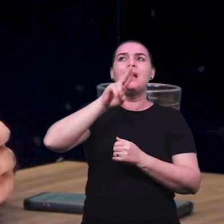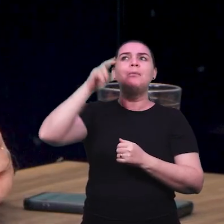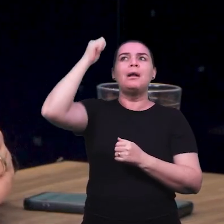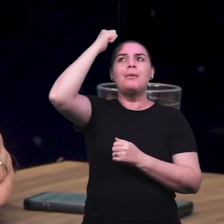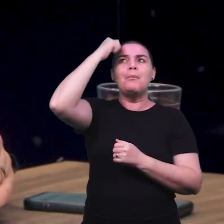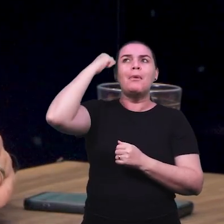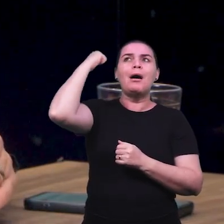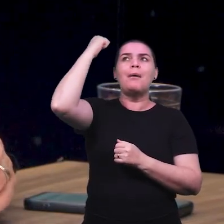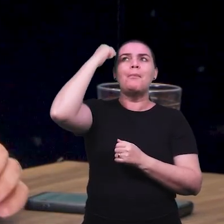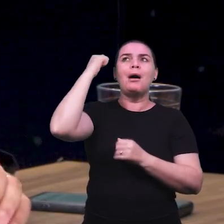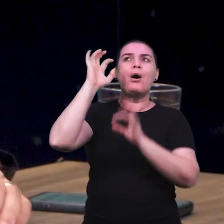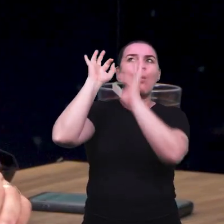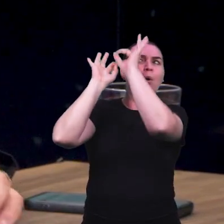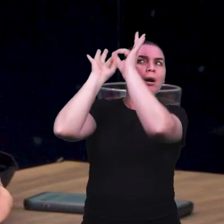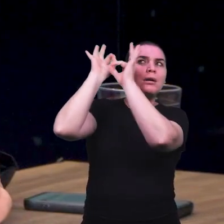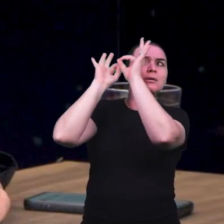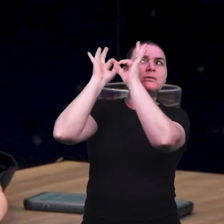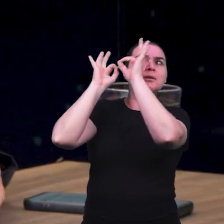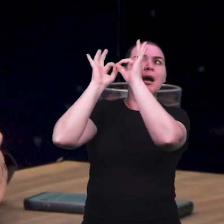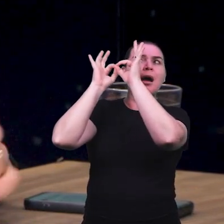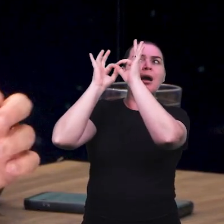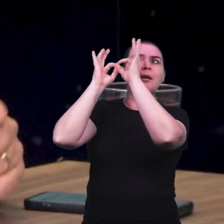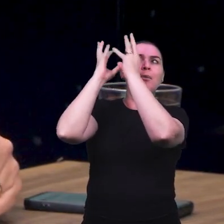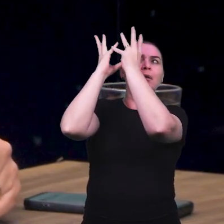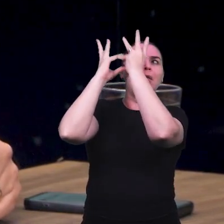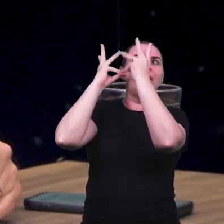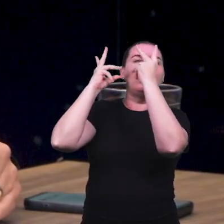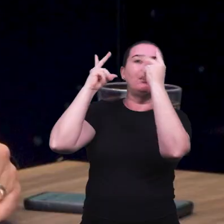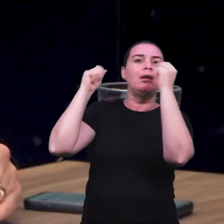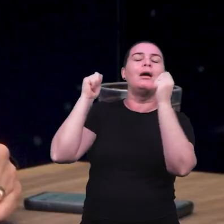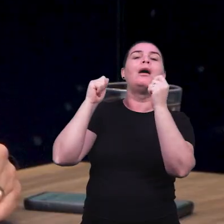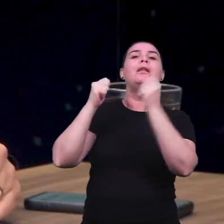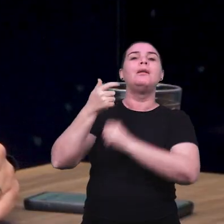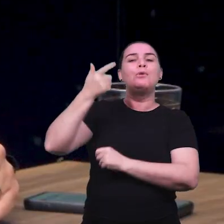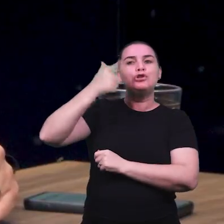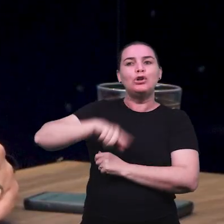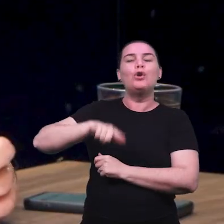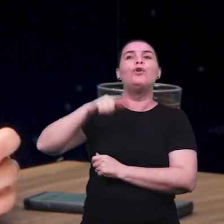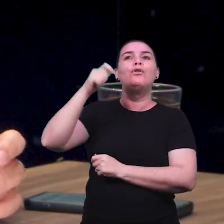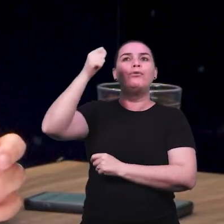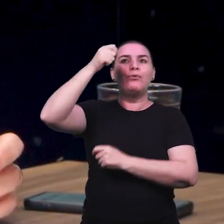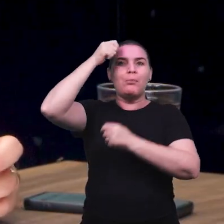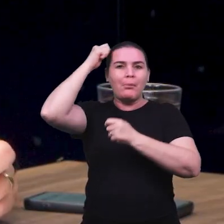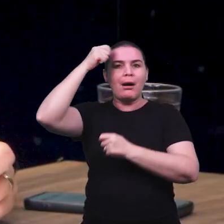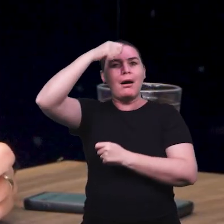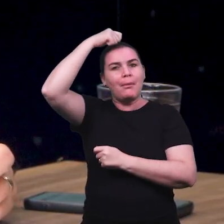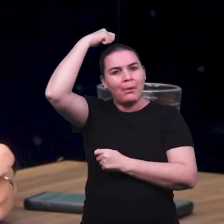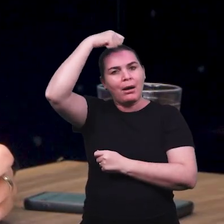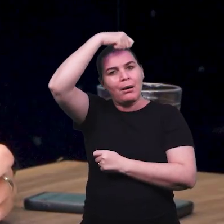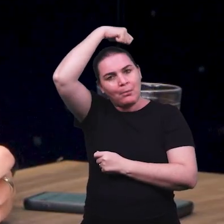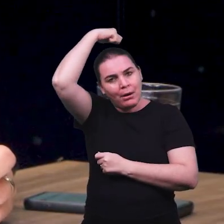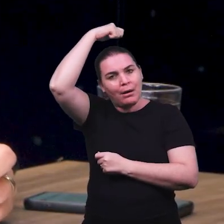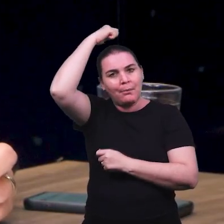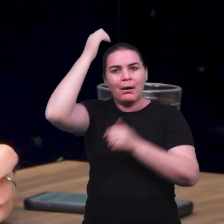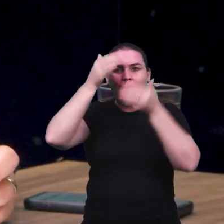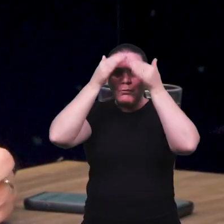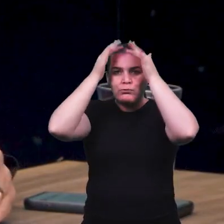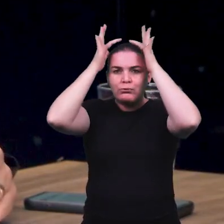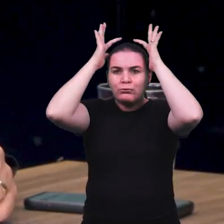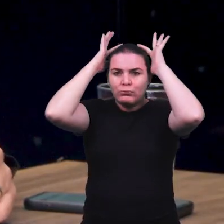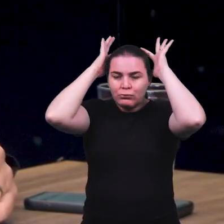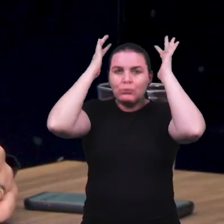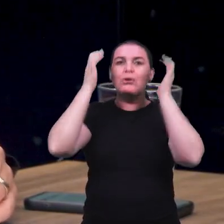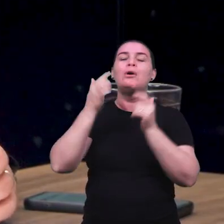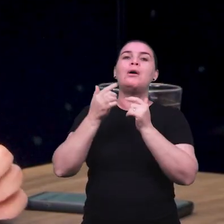quiser desfazer esse processo entrópico, eu tenho que ir lá pegar a escova de cabelo e pentear o cabelo de novo. Ou seja, eu precisar requerer uma